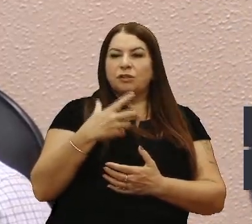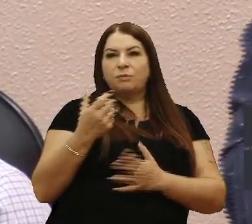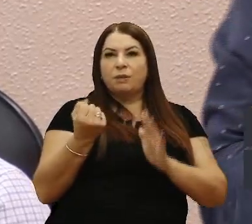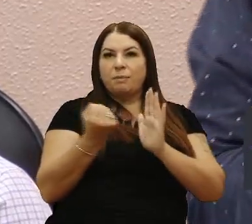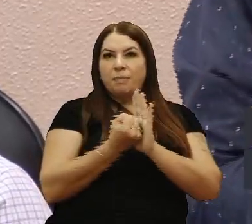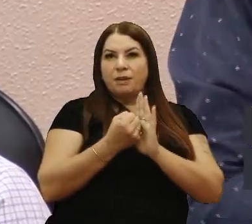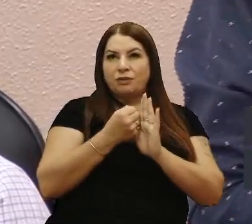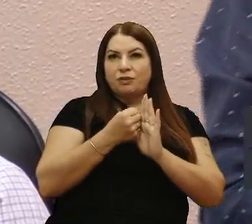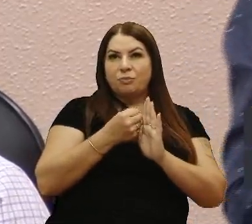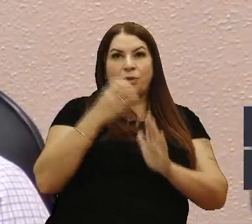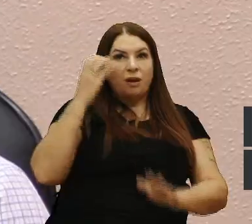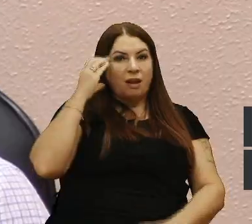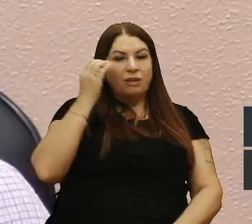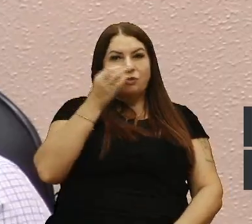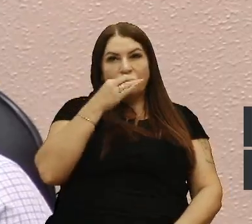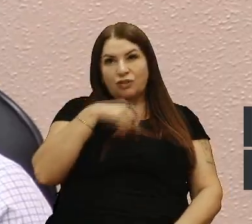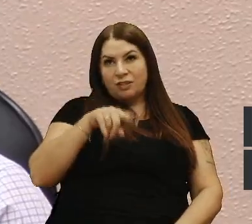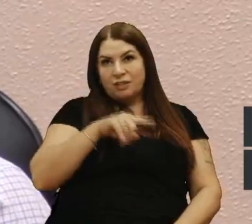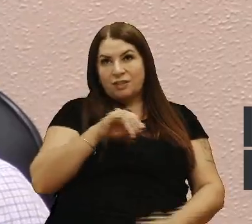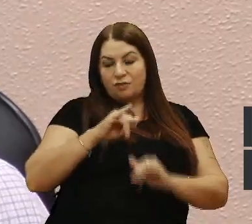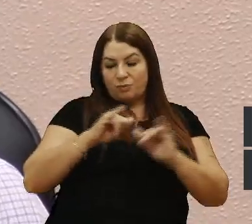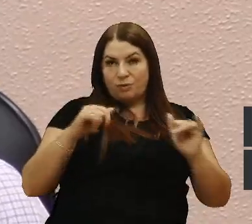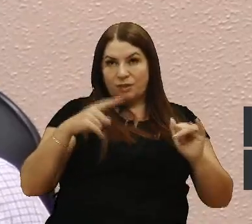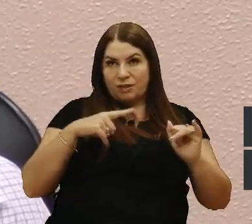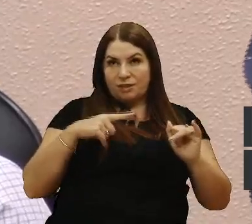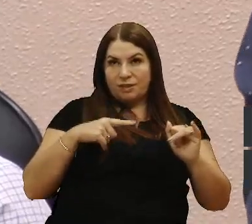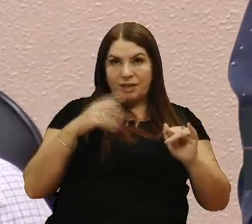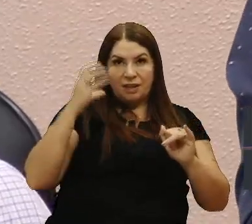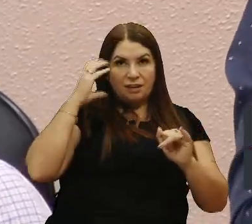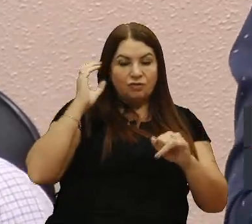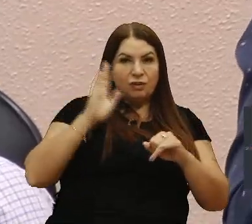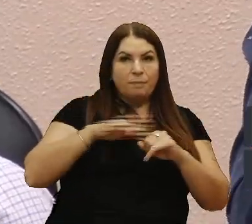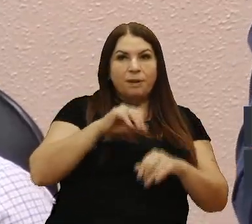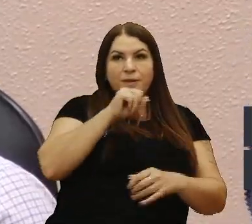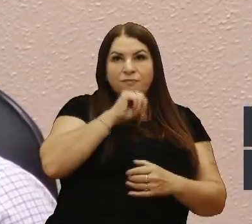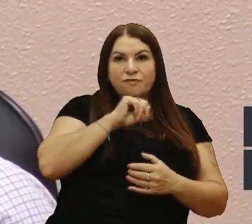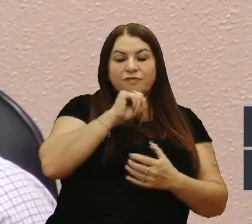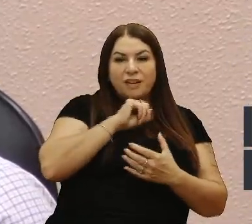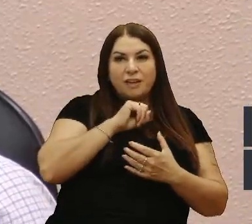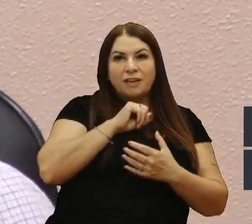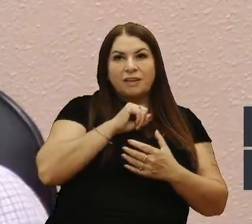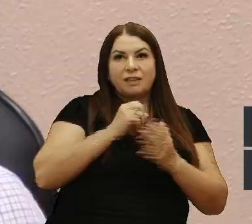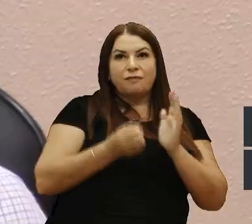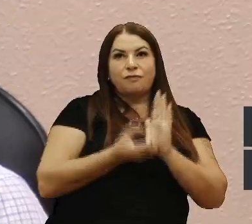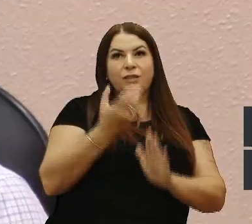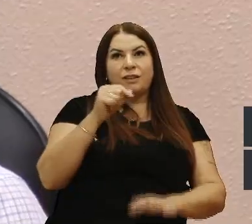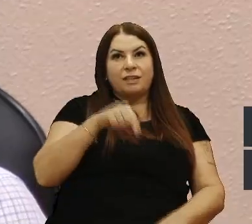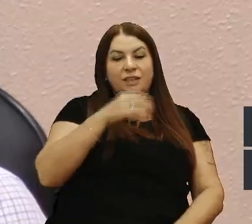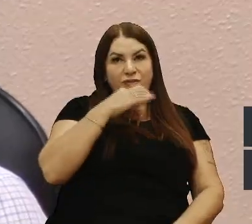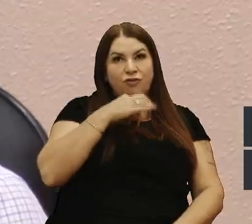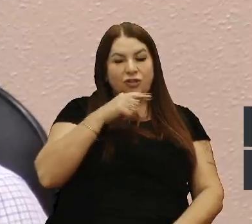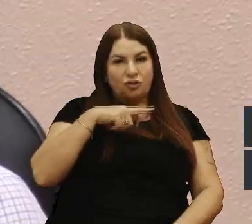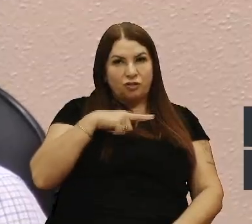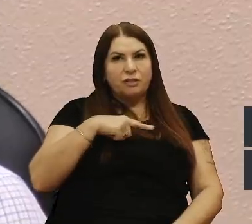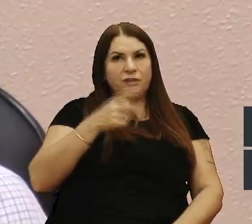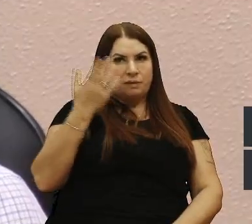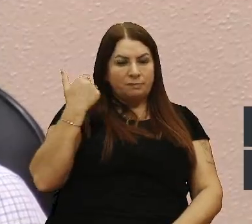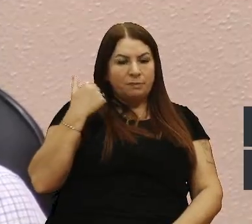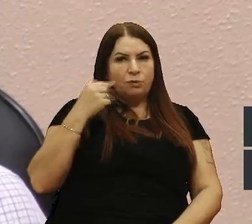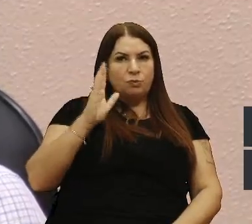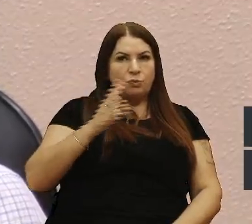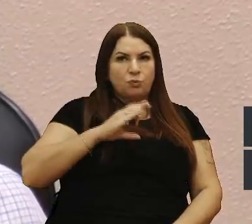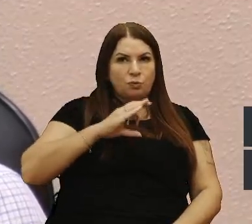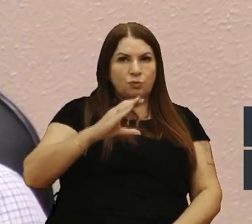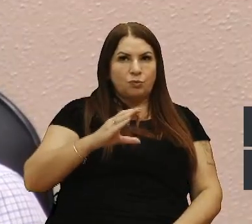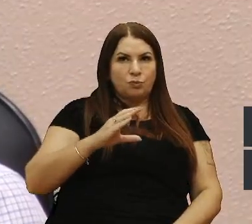pela Rádio Caxias, e a informação que nós temos é a rádio mais antiga, fundada em Caxias do Sul. Tivemos, inclusive, o atual coordenador